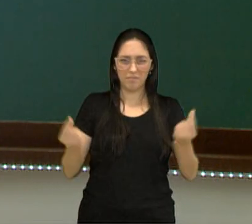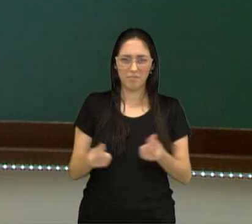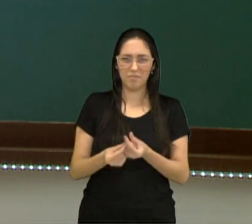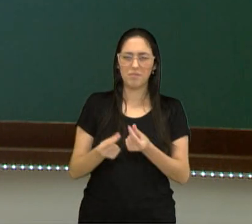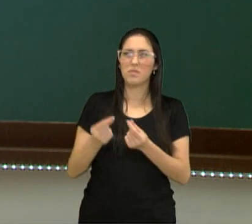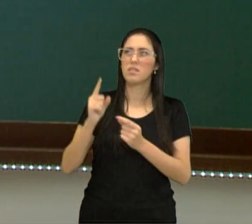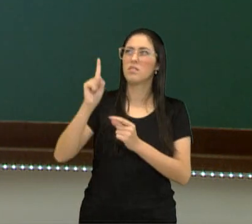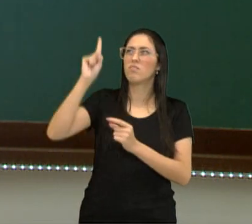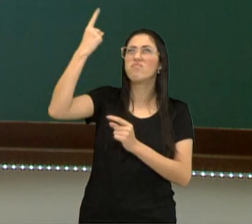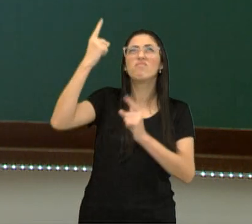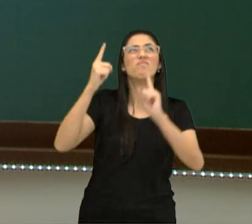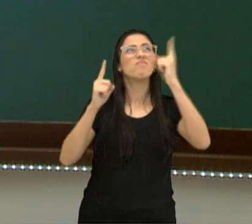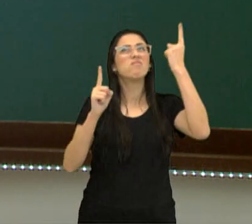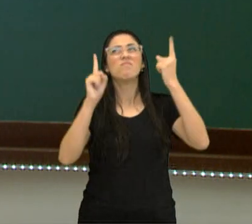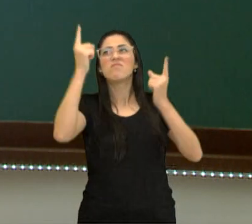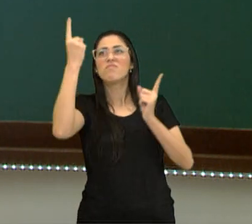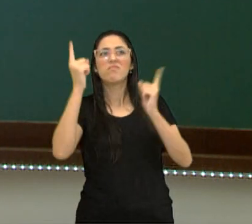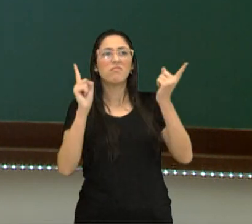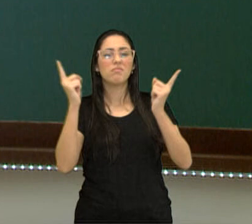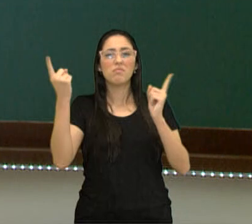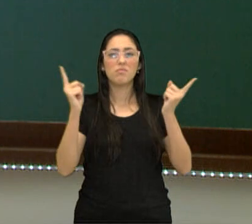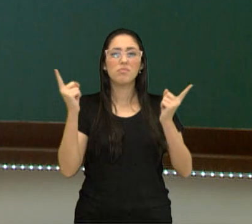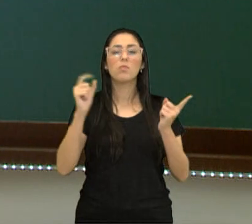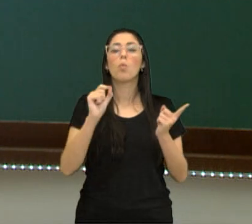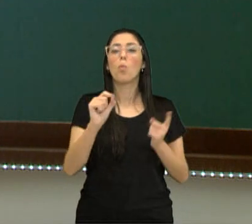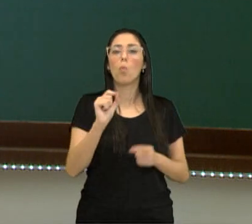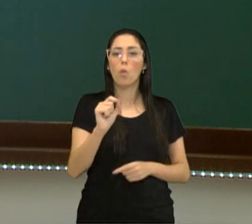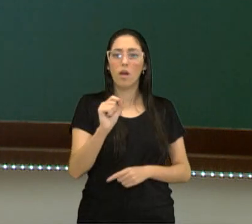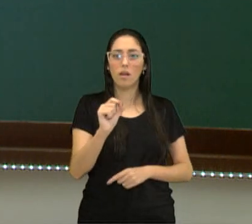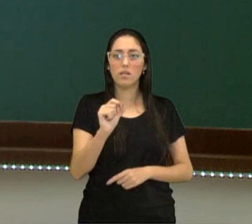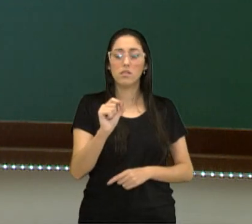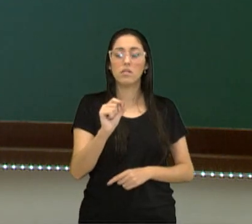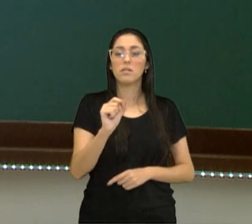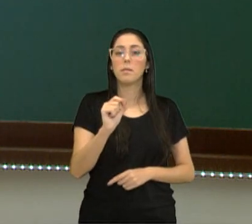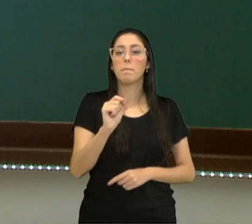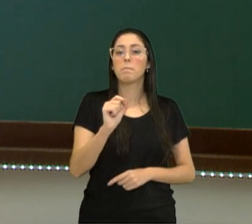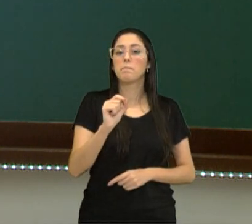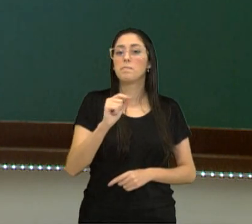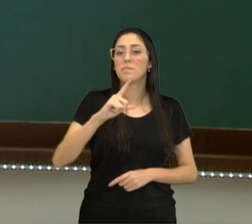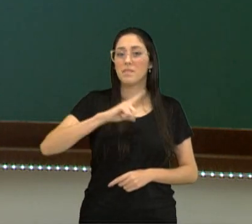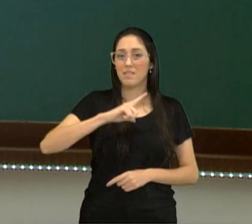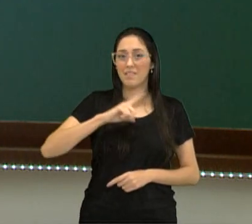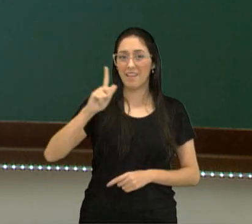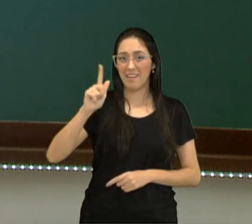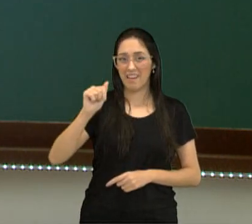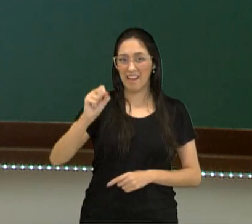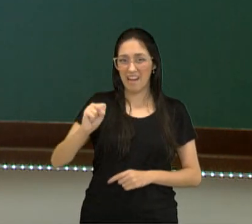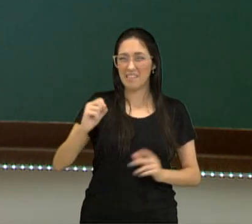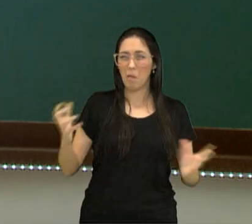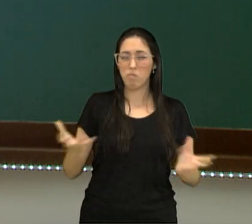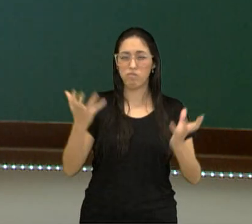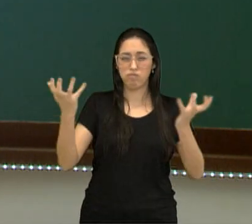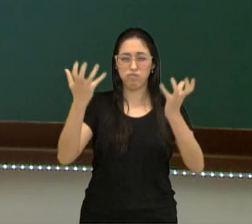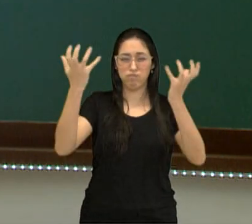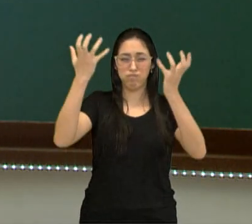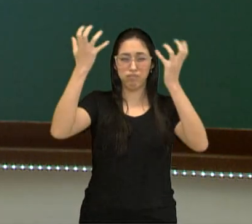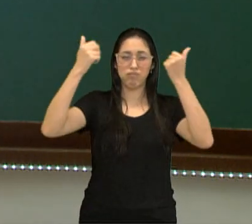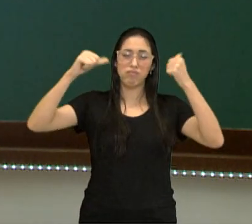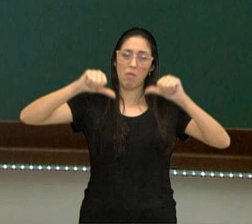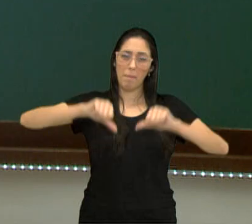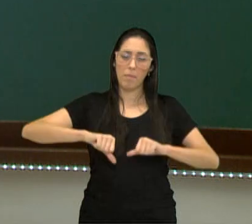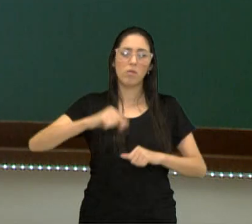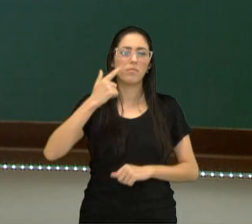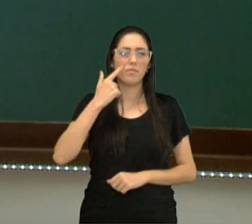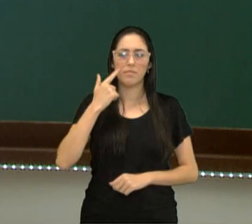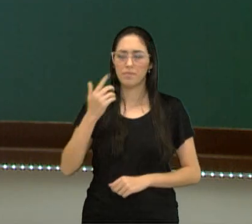vão se concentrar sobre as áreas aonde os gases poluentes foram emitidos. Observe que nessa imagem